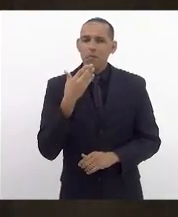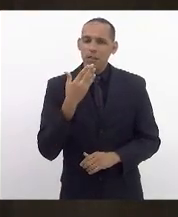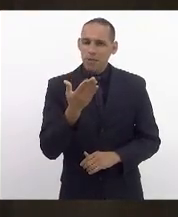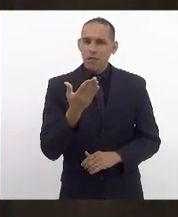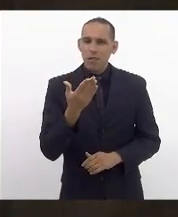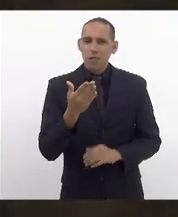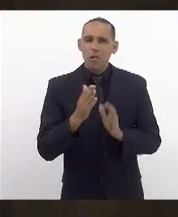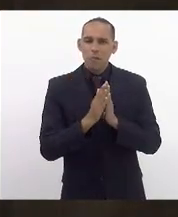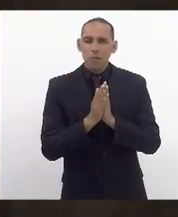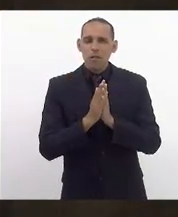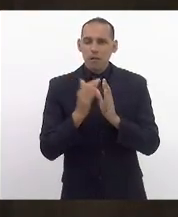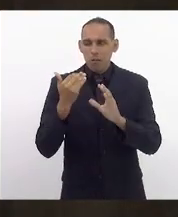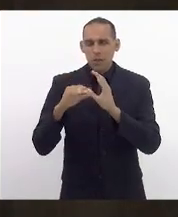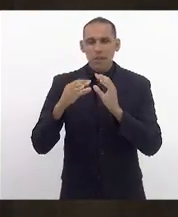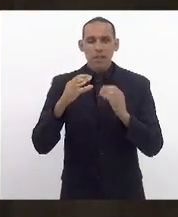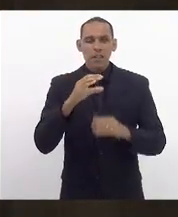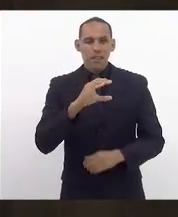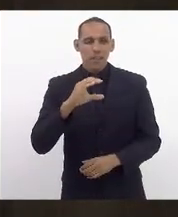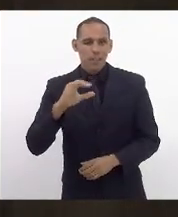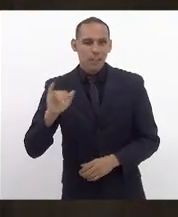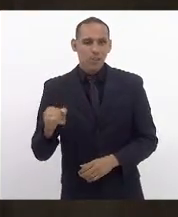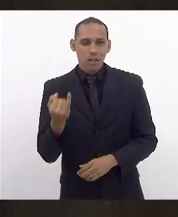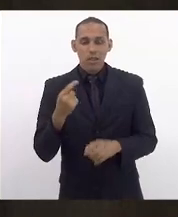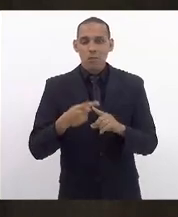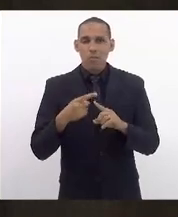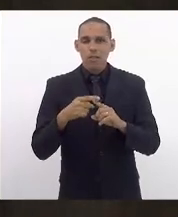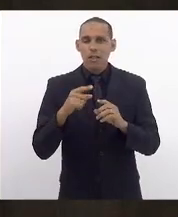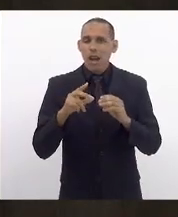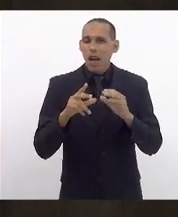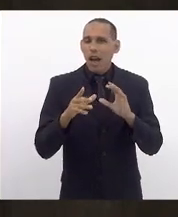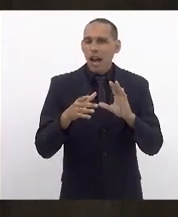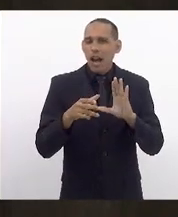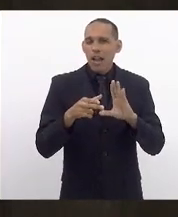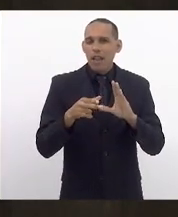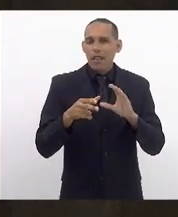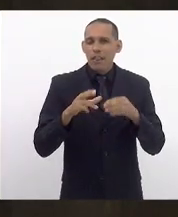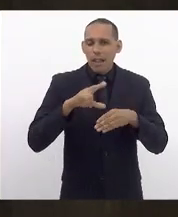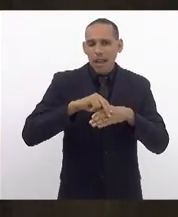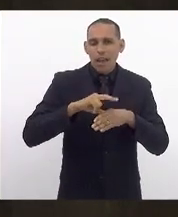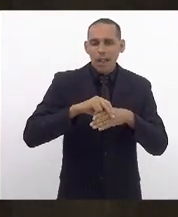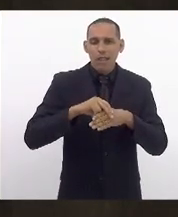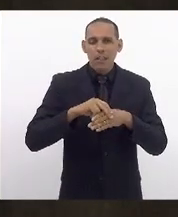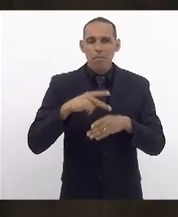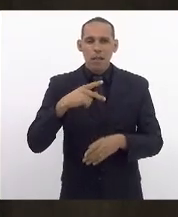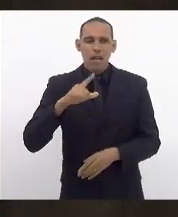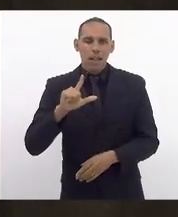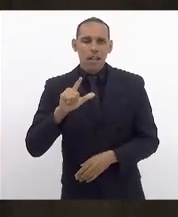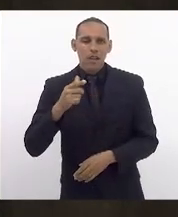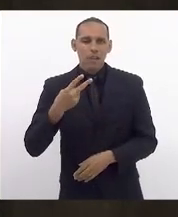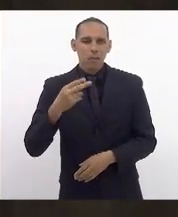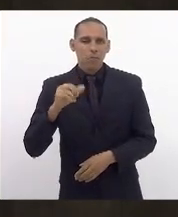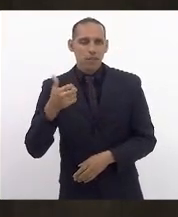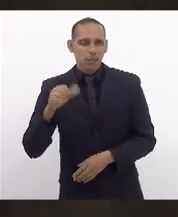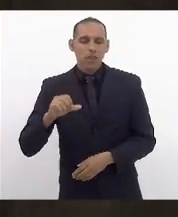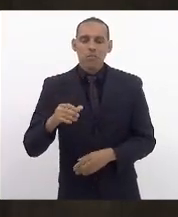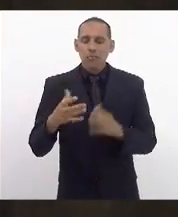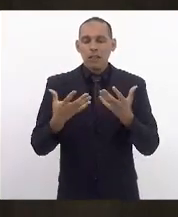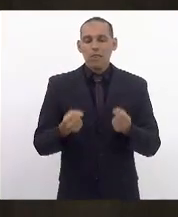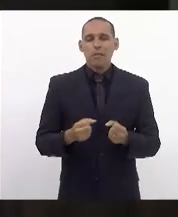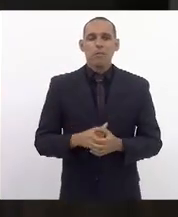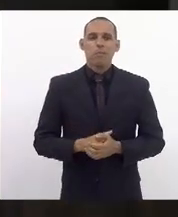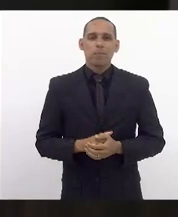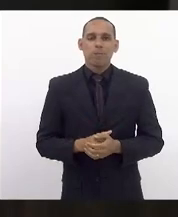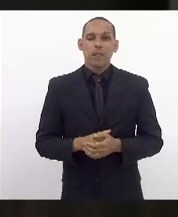que remetesse a CCJ, já há uma possível anexação ao PL de 2019. Presidente, defere pedido de Obrigado, Vossa Excelência.